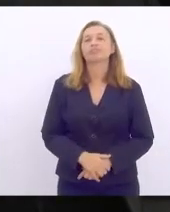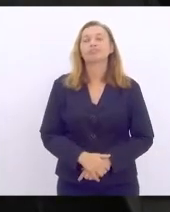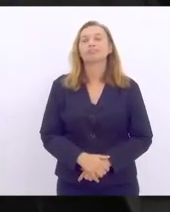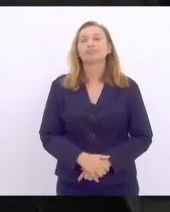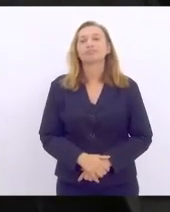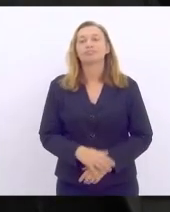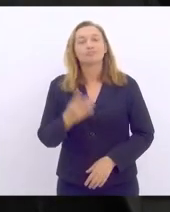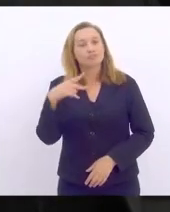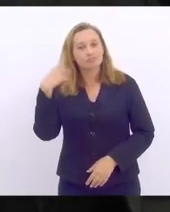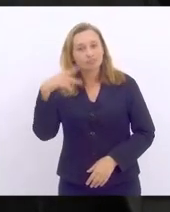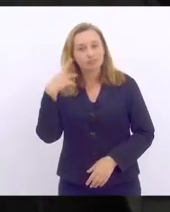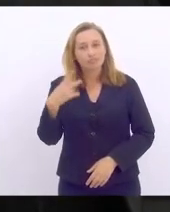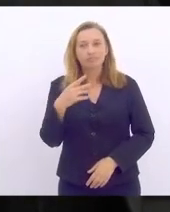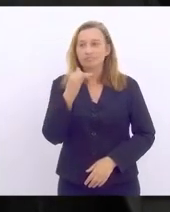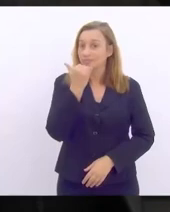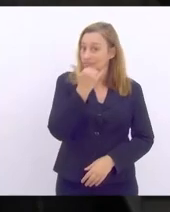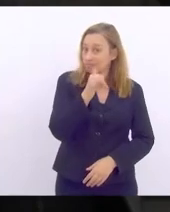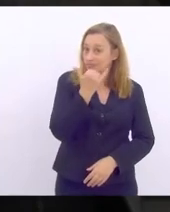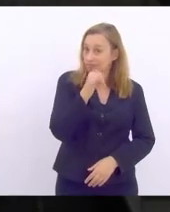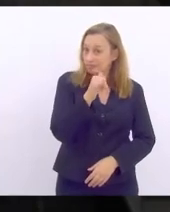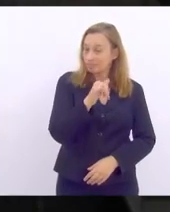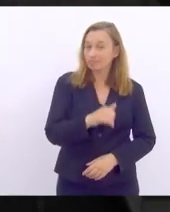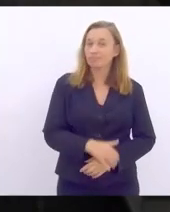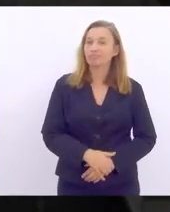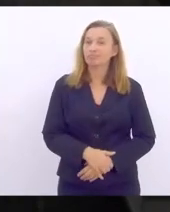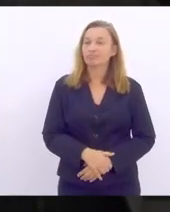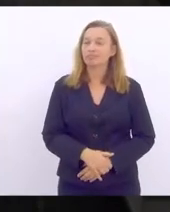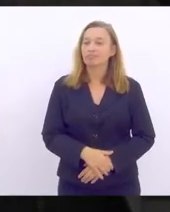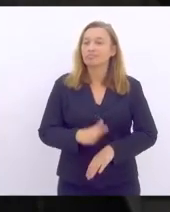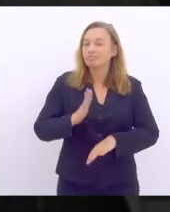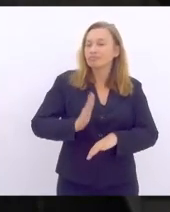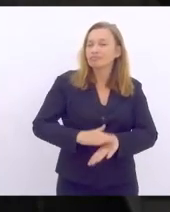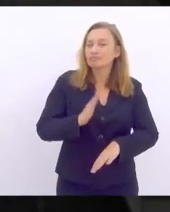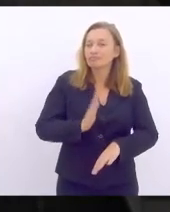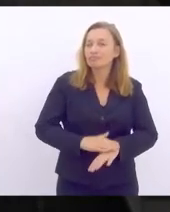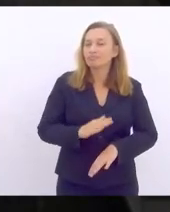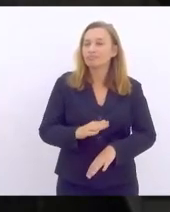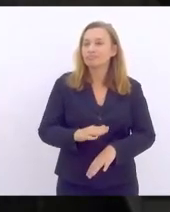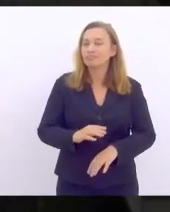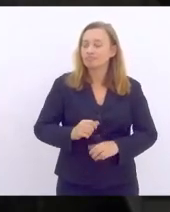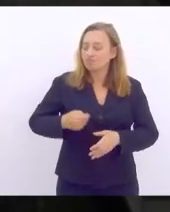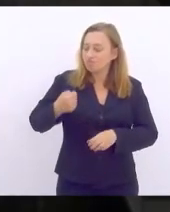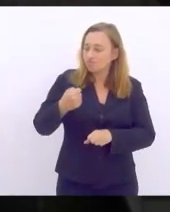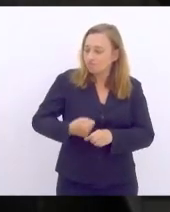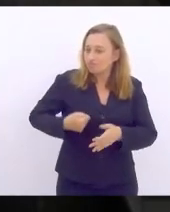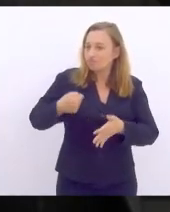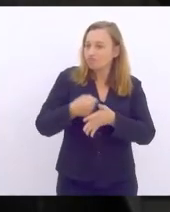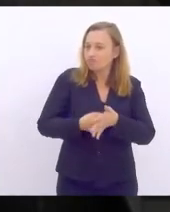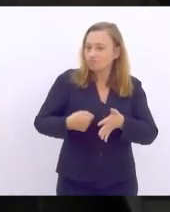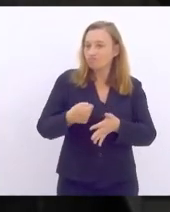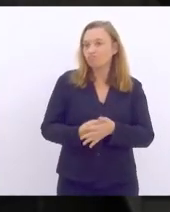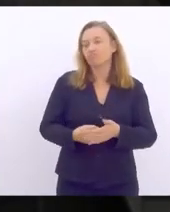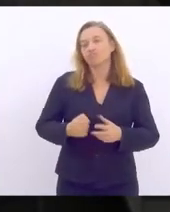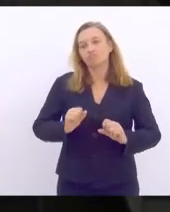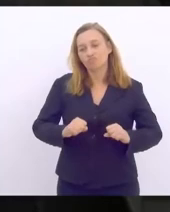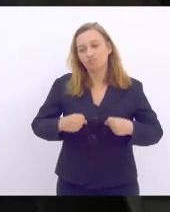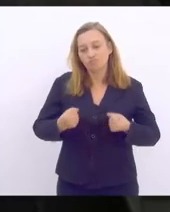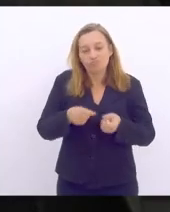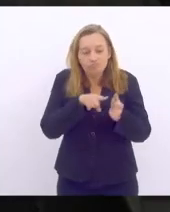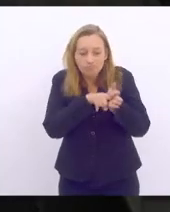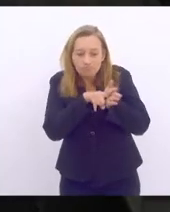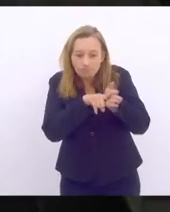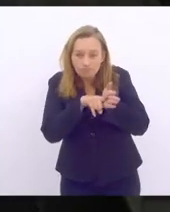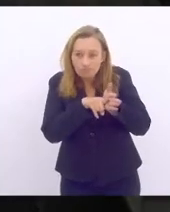que o Parlamento Fluminense tem que ser cada vez mais rigoroso em